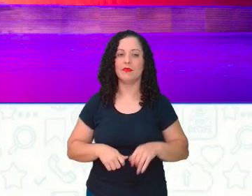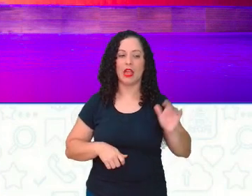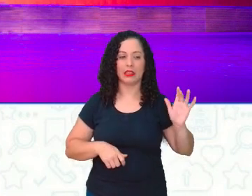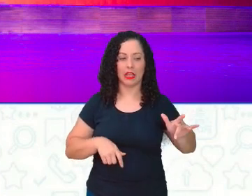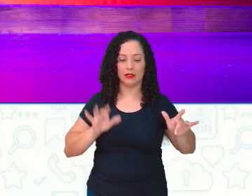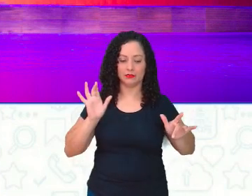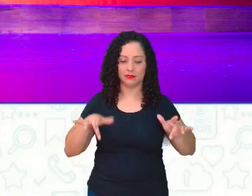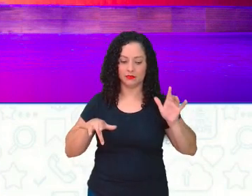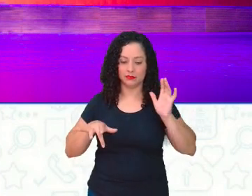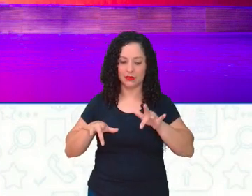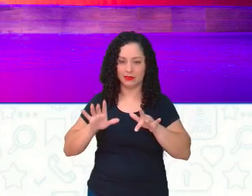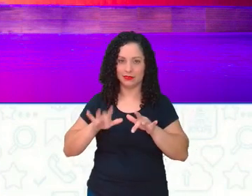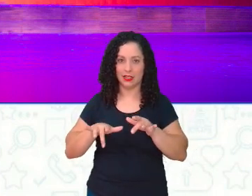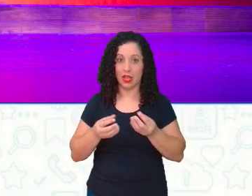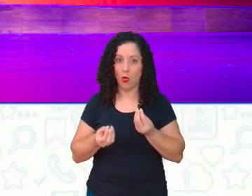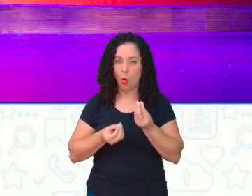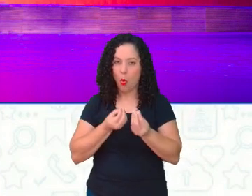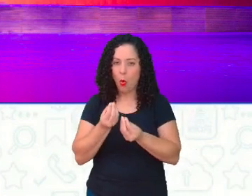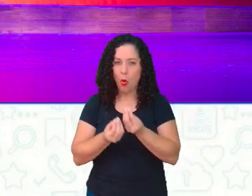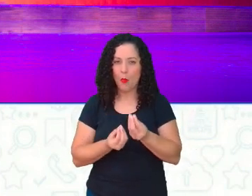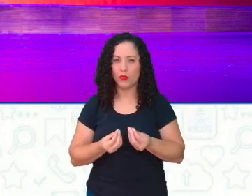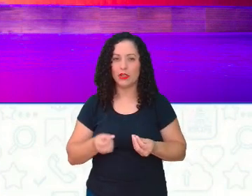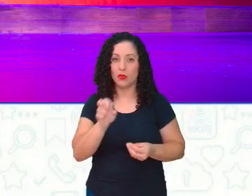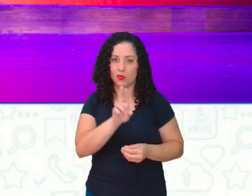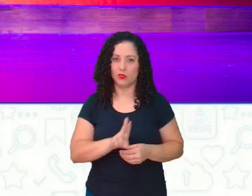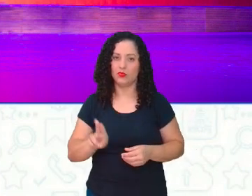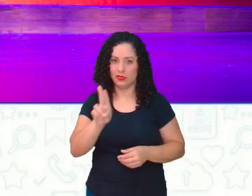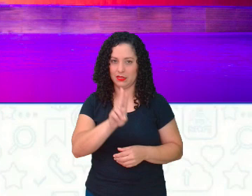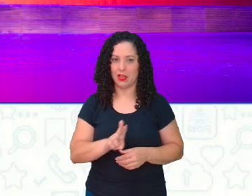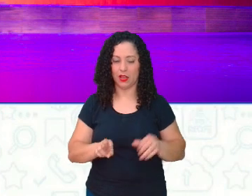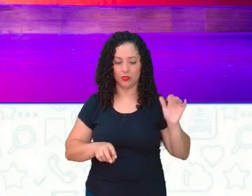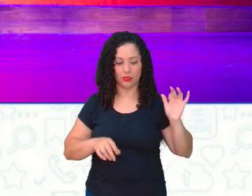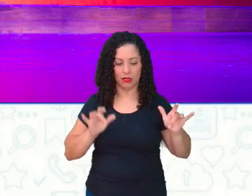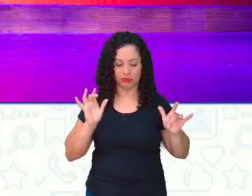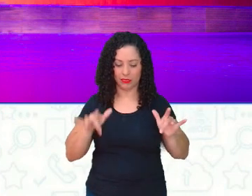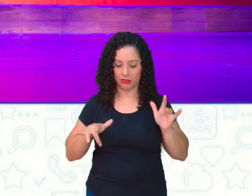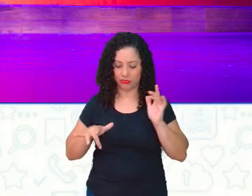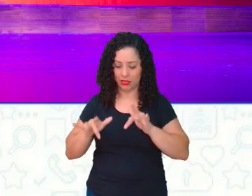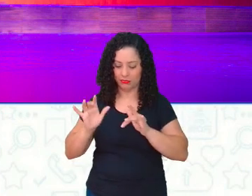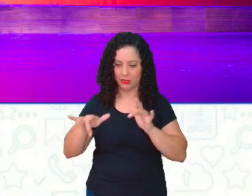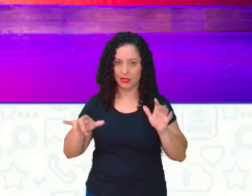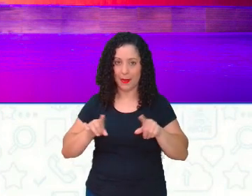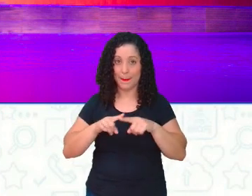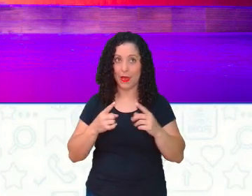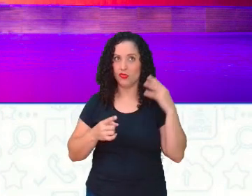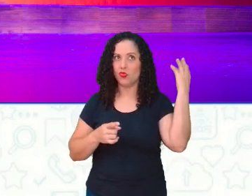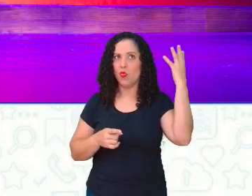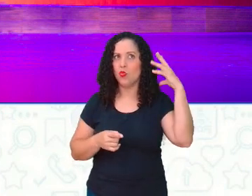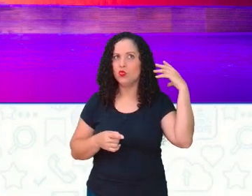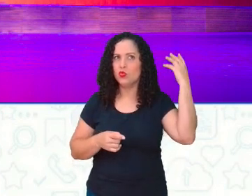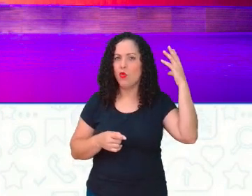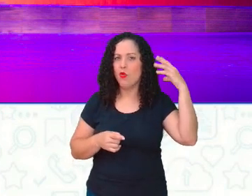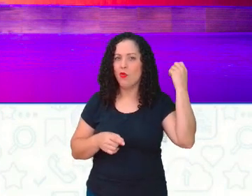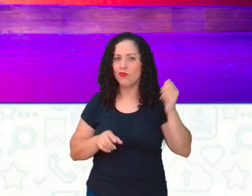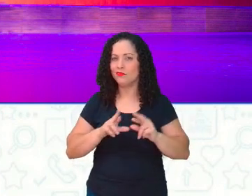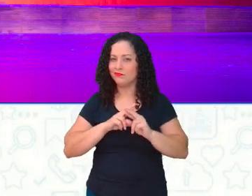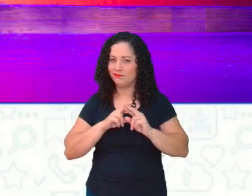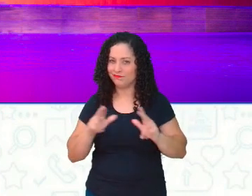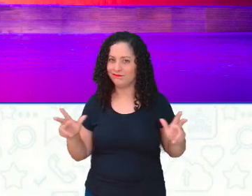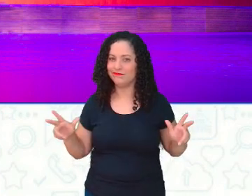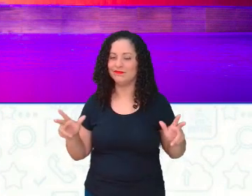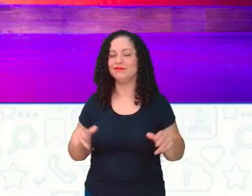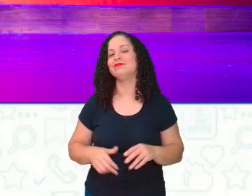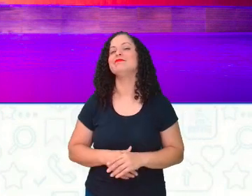forma como ele é tocado, né? Porque mas a produção sonora não é. Não, ou os instrumentos de